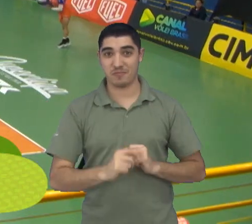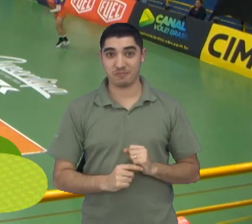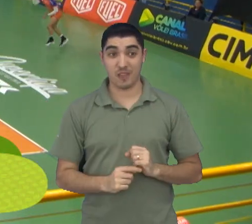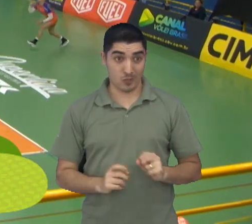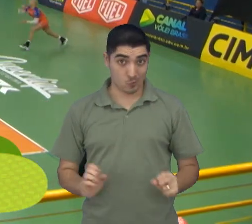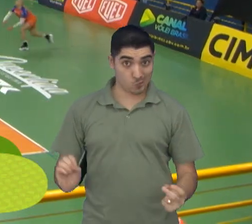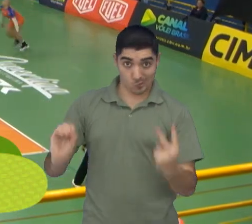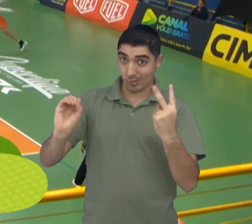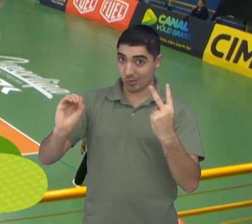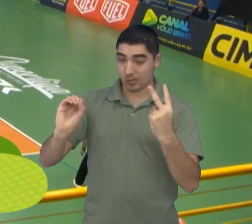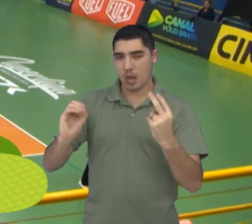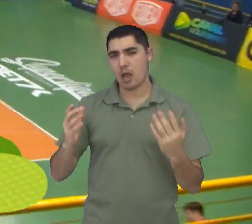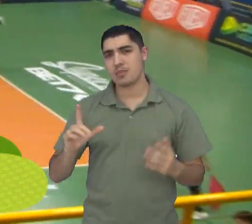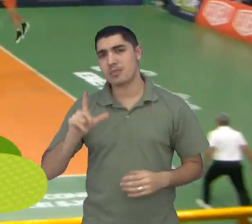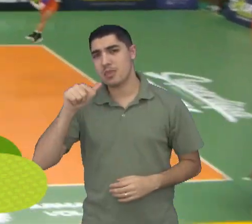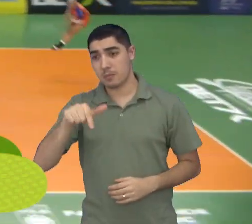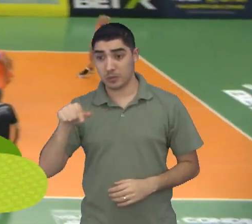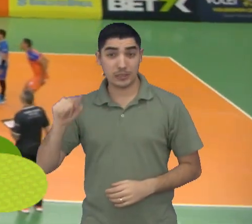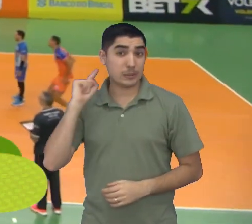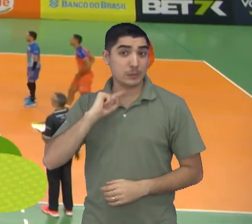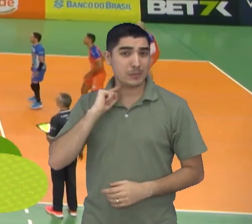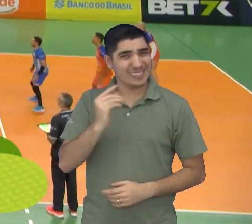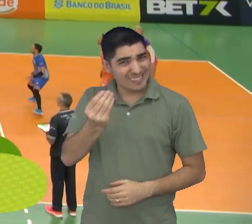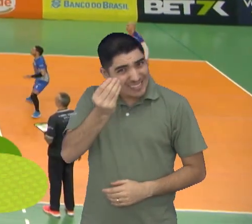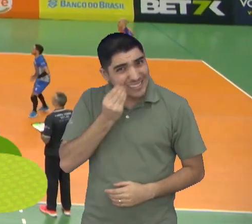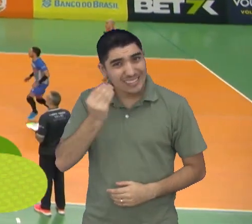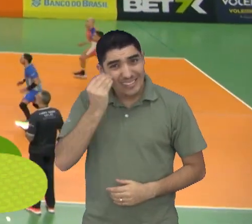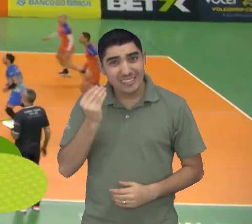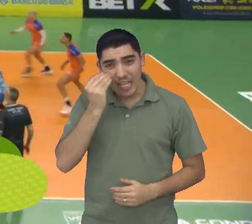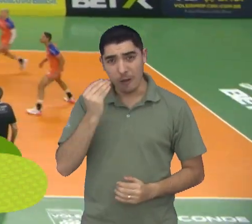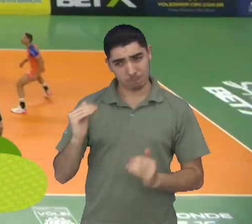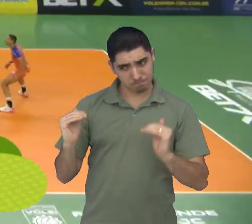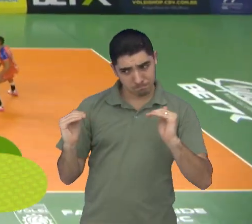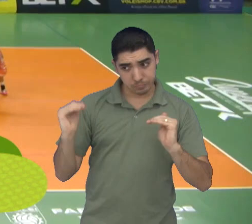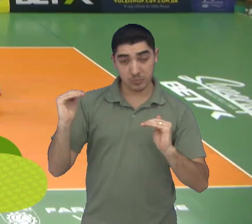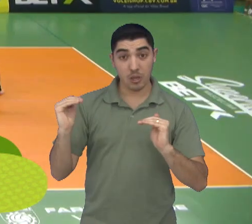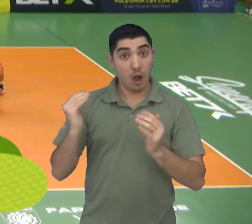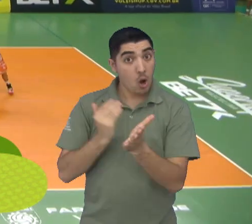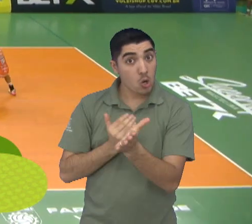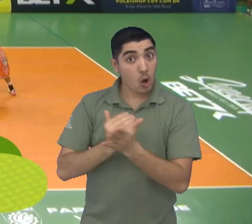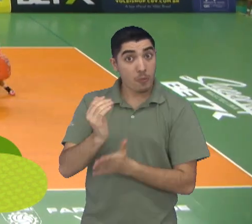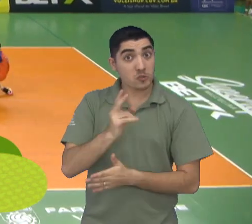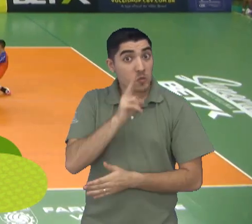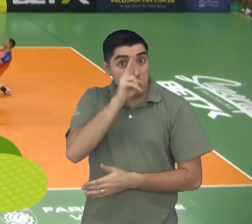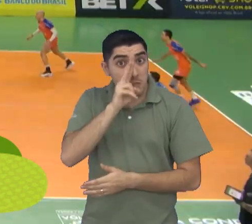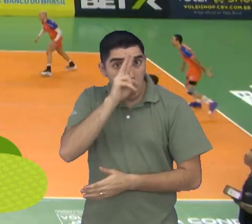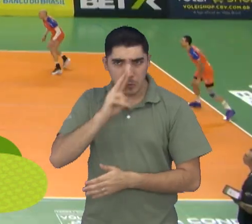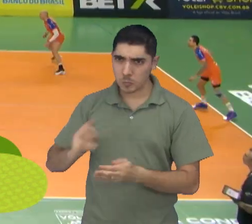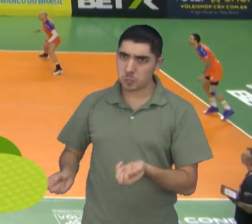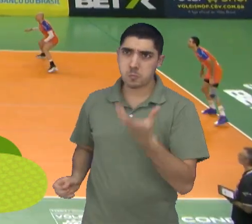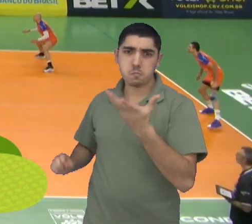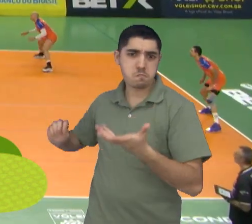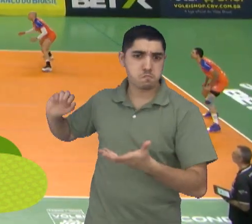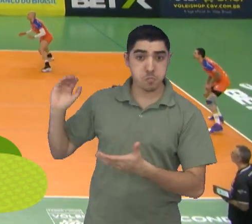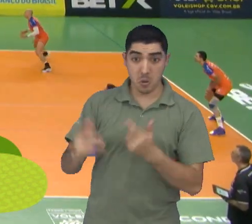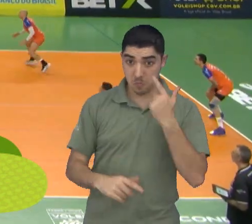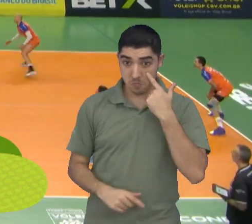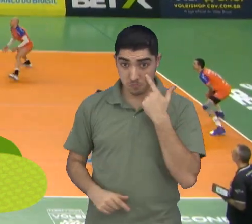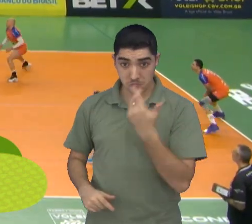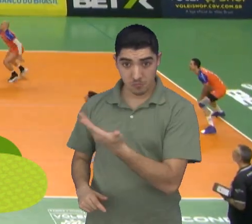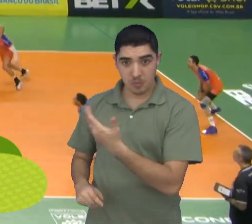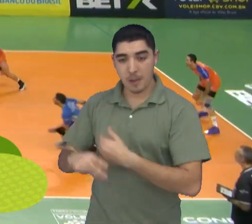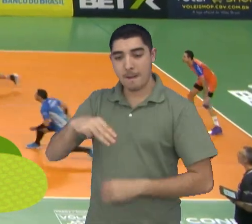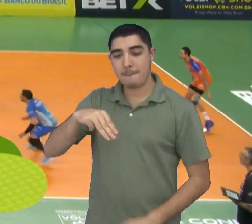a parcial para se manter vivo no jogo, a equipe do Minas iniciou o set com ritmo forte. E neste ponto de